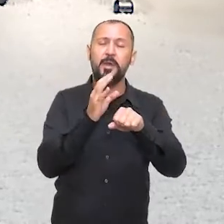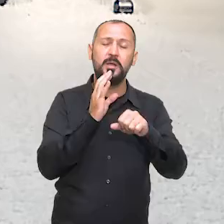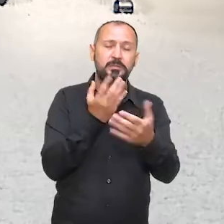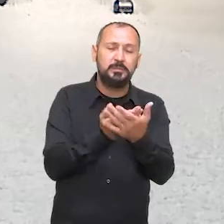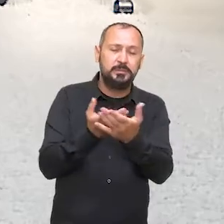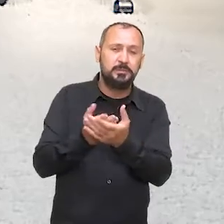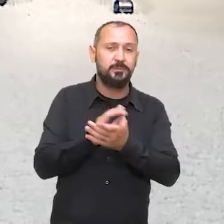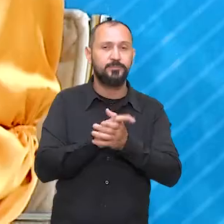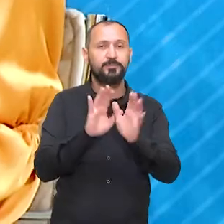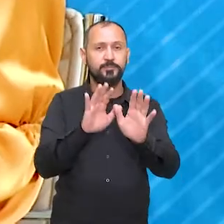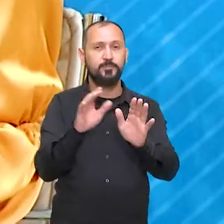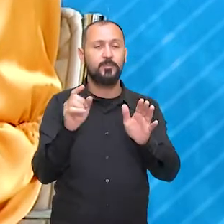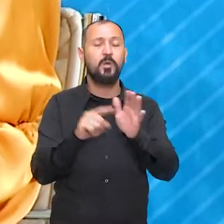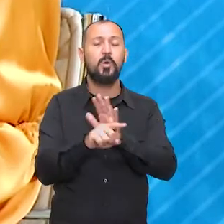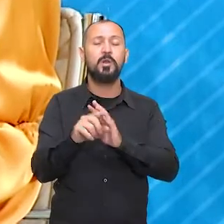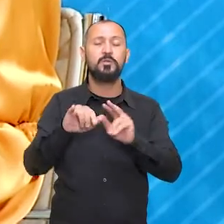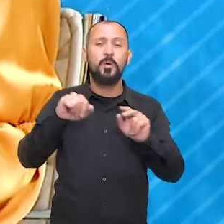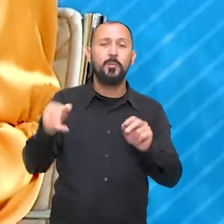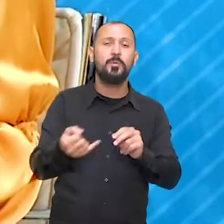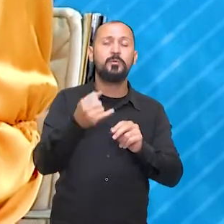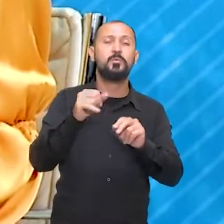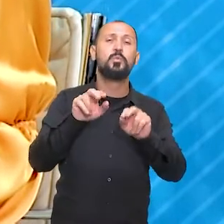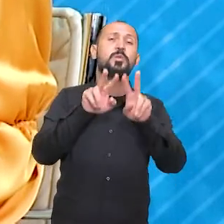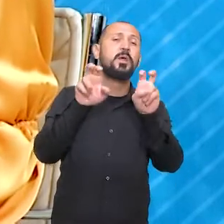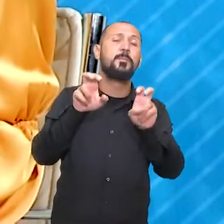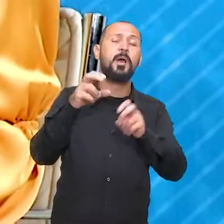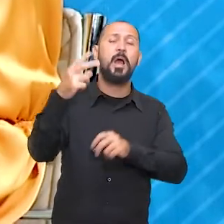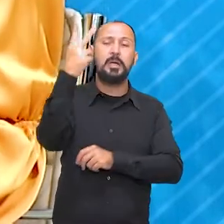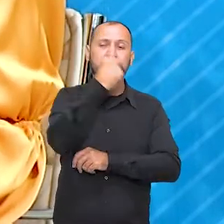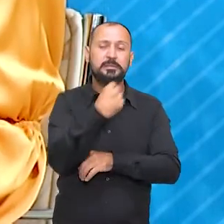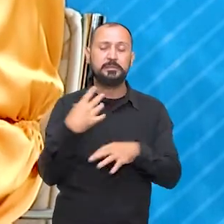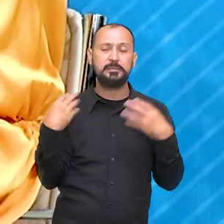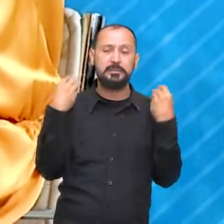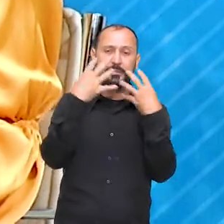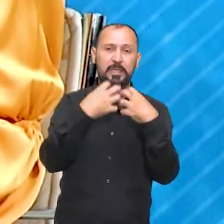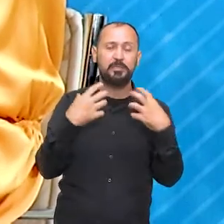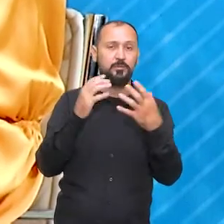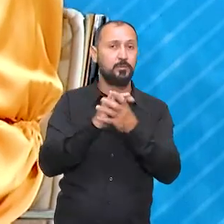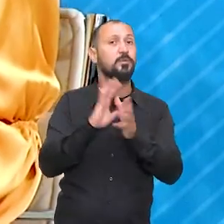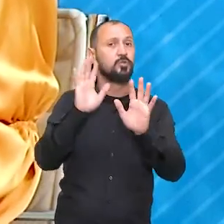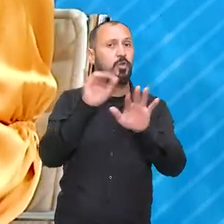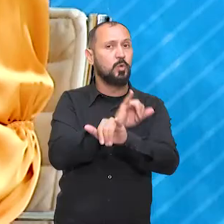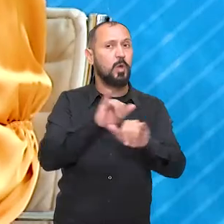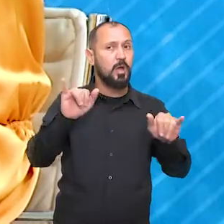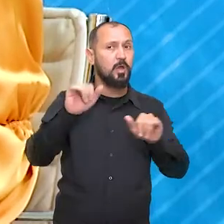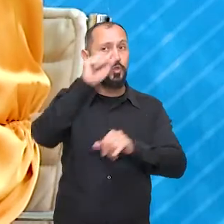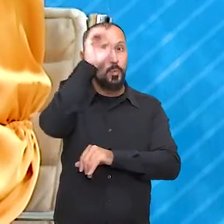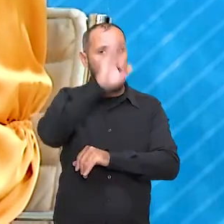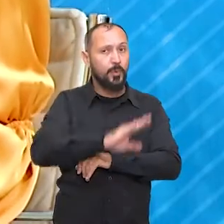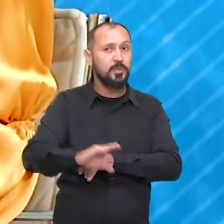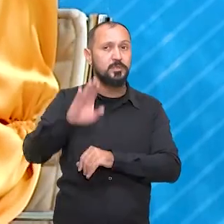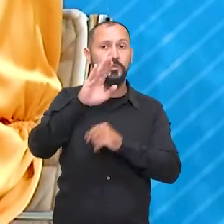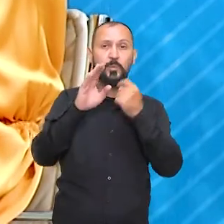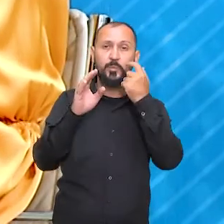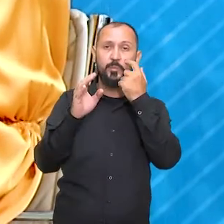gente se informar. Doutora, pegando um gancho sobre o assédio, há uma campanha nacional sobre o